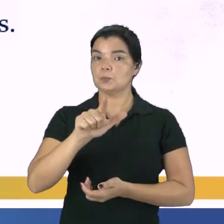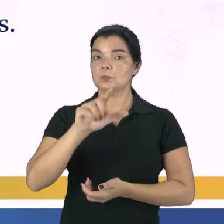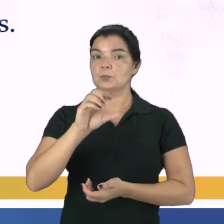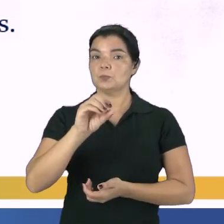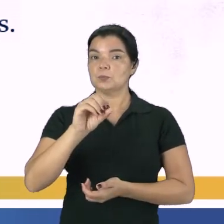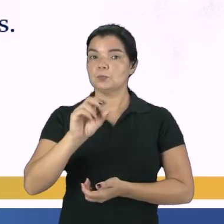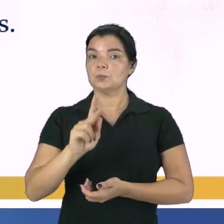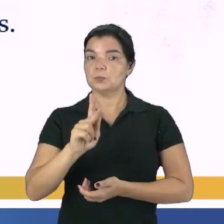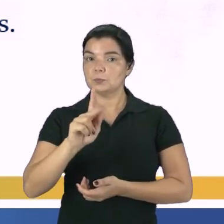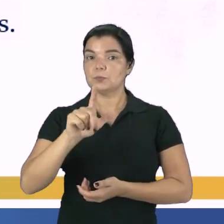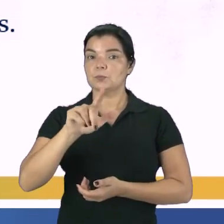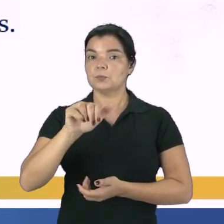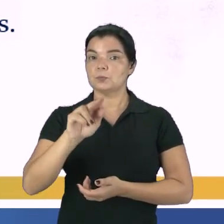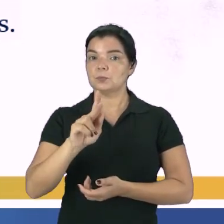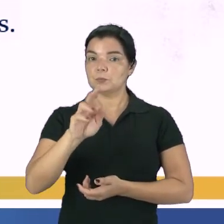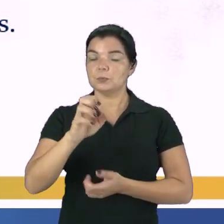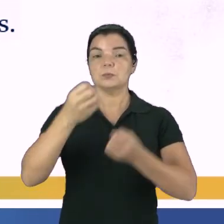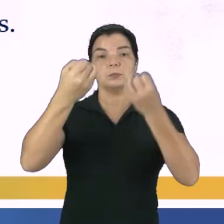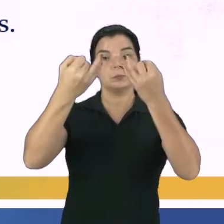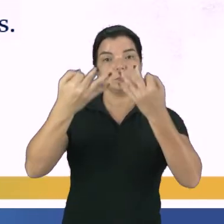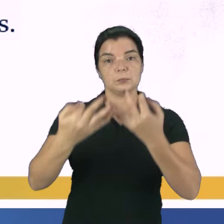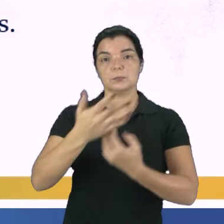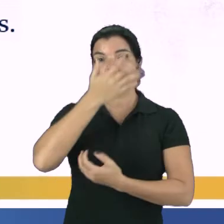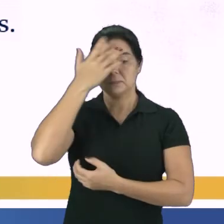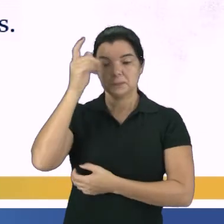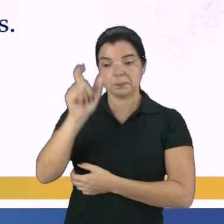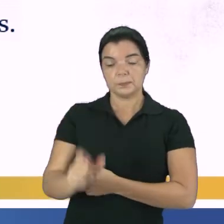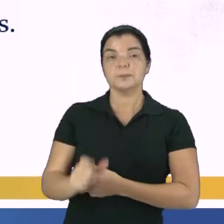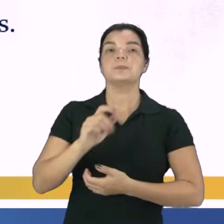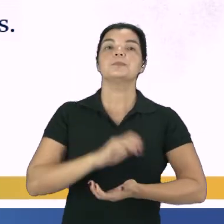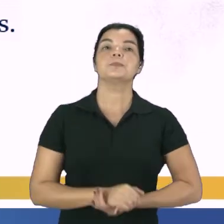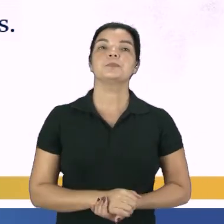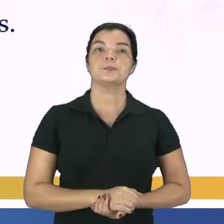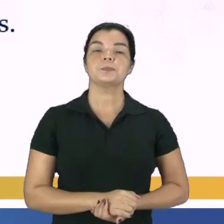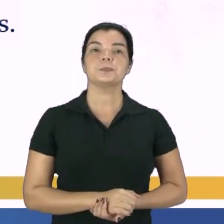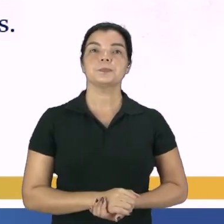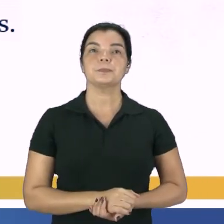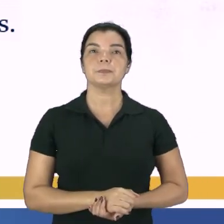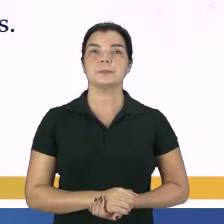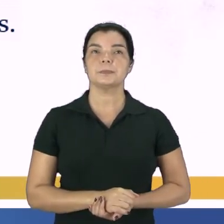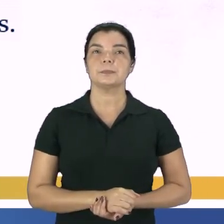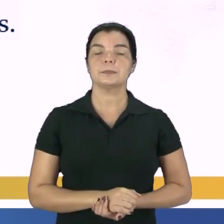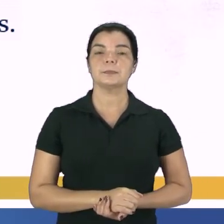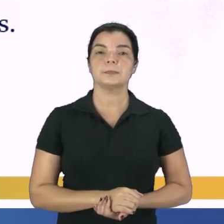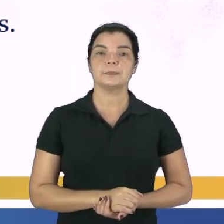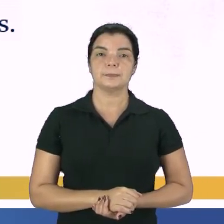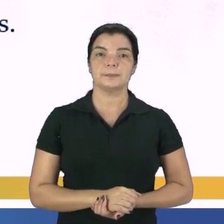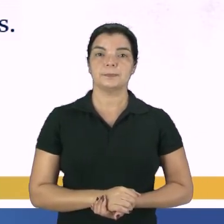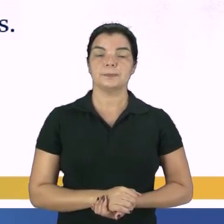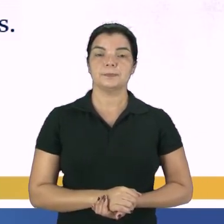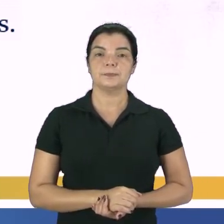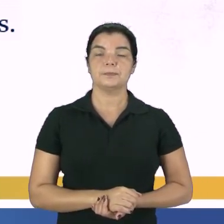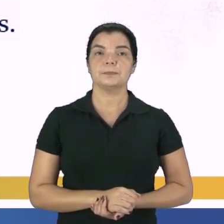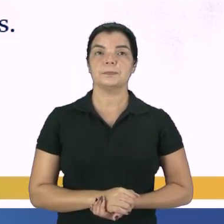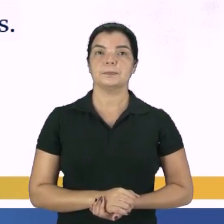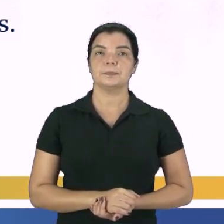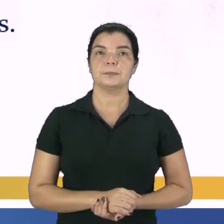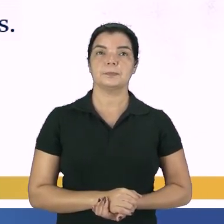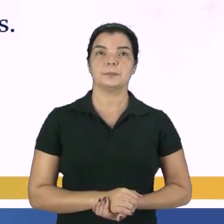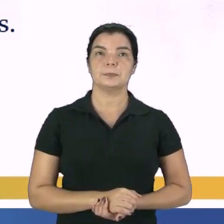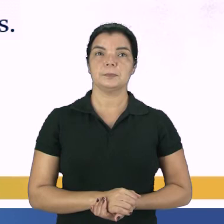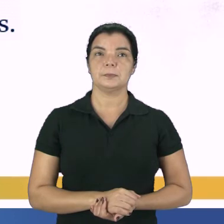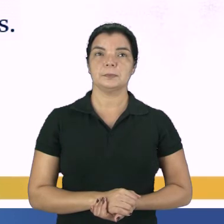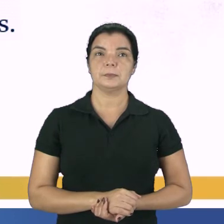para descrever a aparência física de alguém, certo? Então, what do you look like? I am short